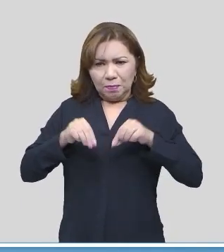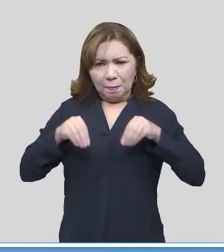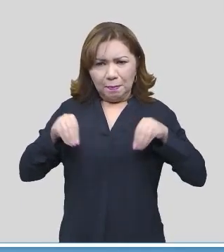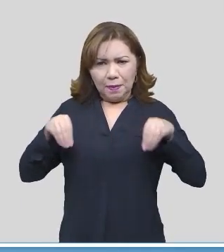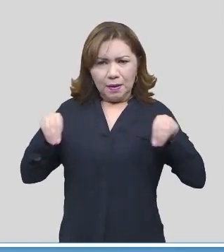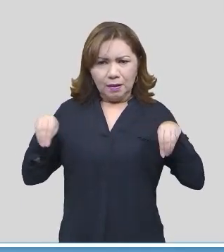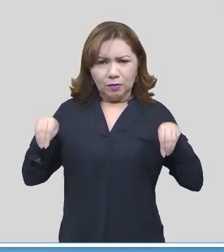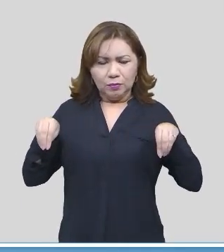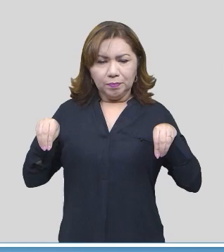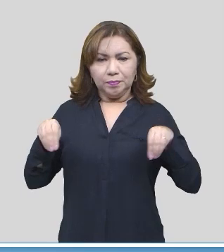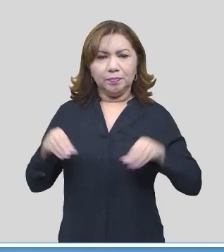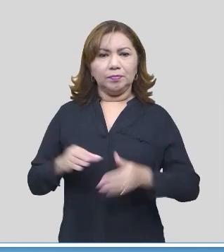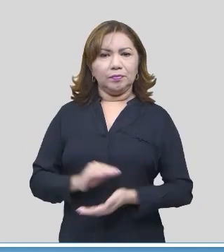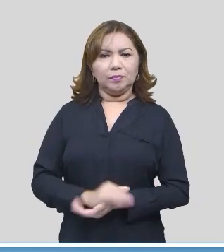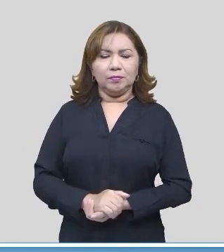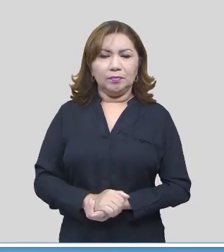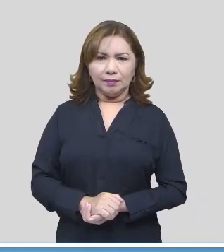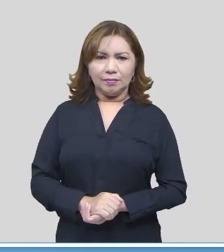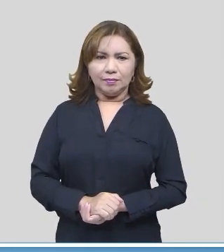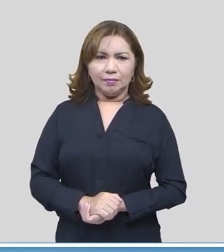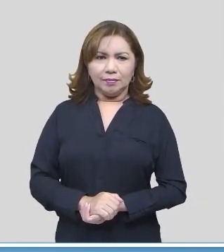tecido.